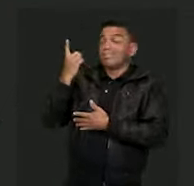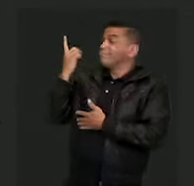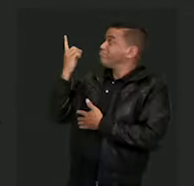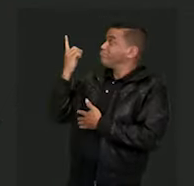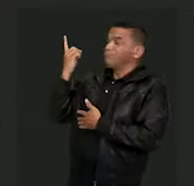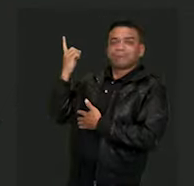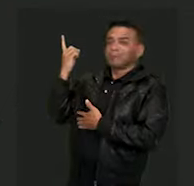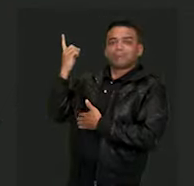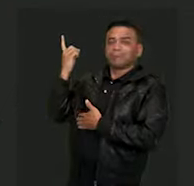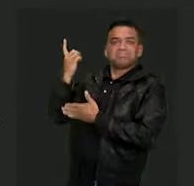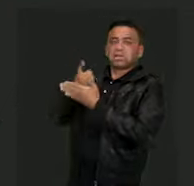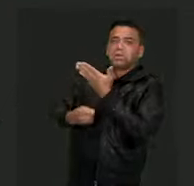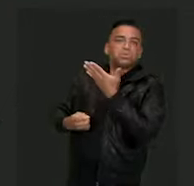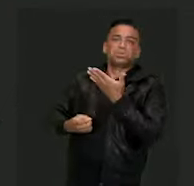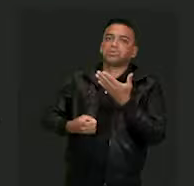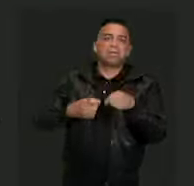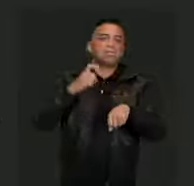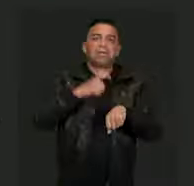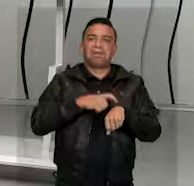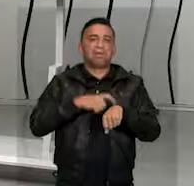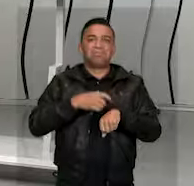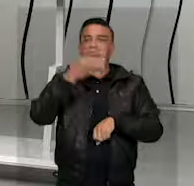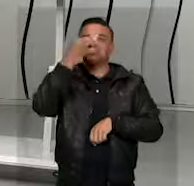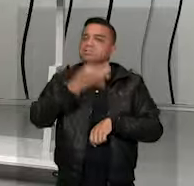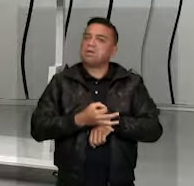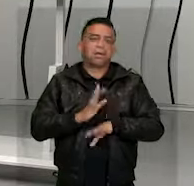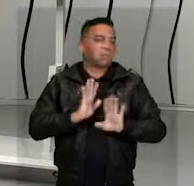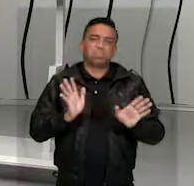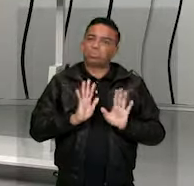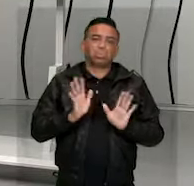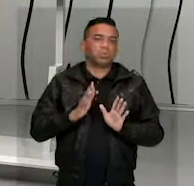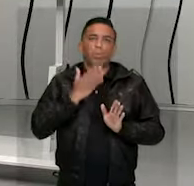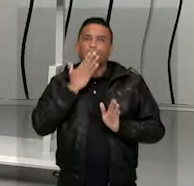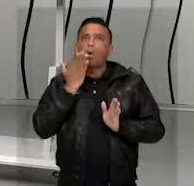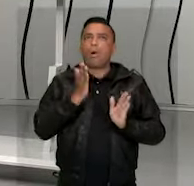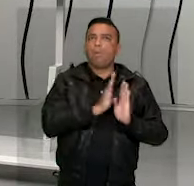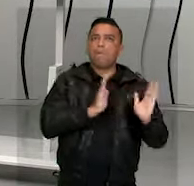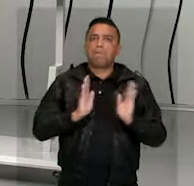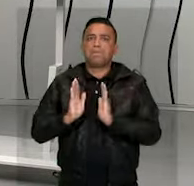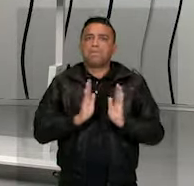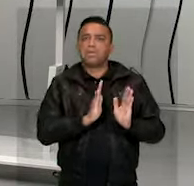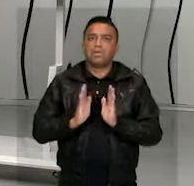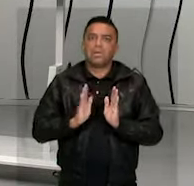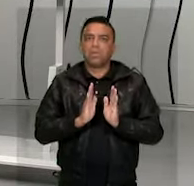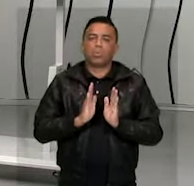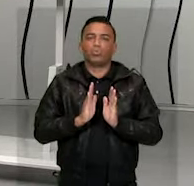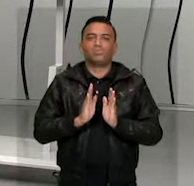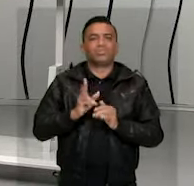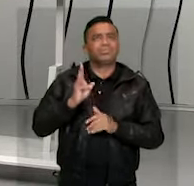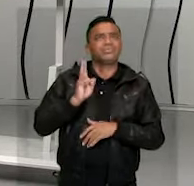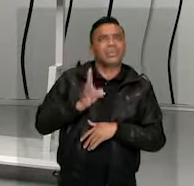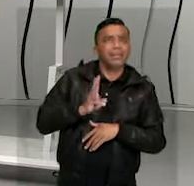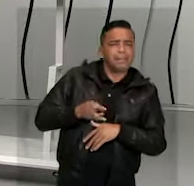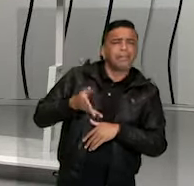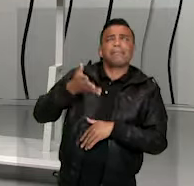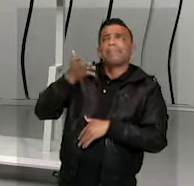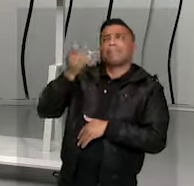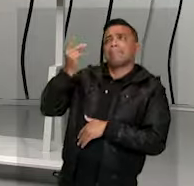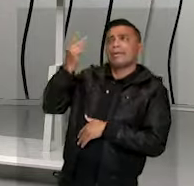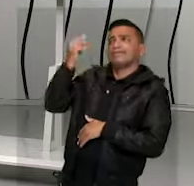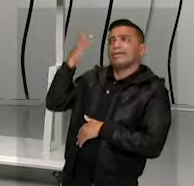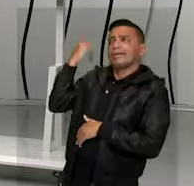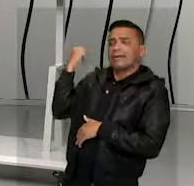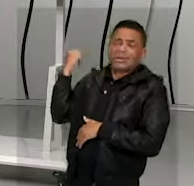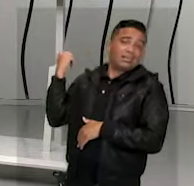você, leitor, não fique preocupado. Quando foi isso? Em que época? Ele sempre era uma vez, certa